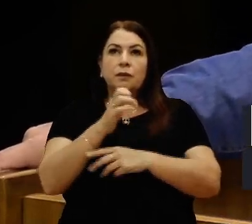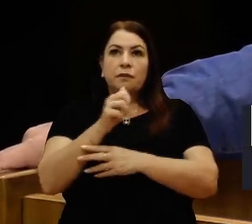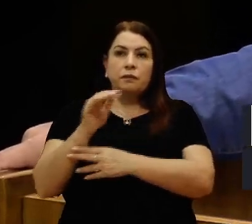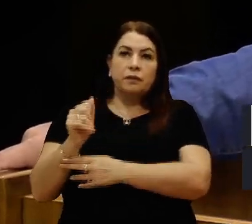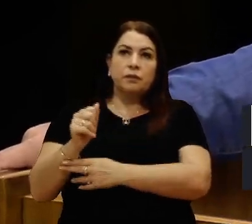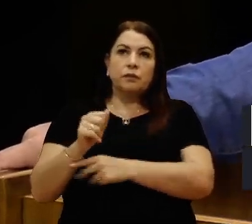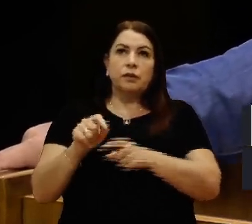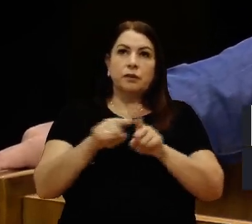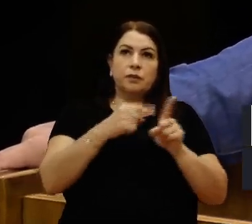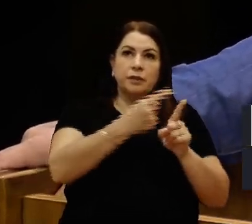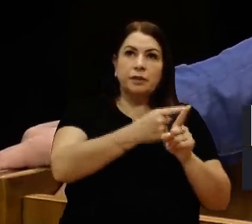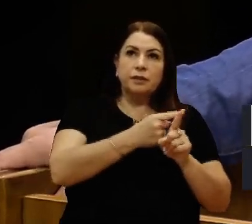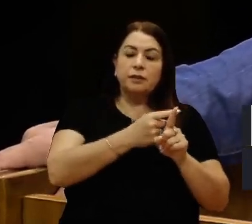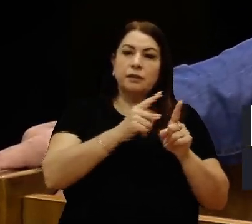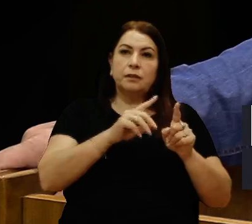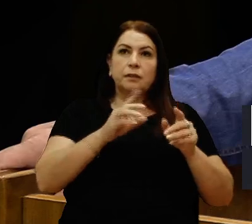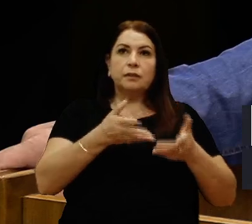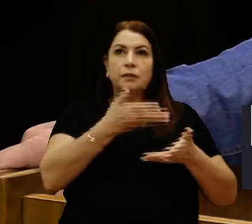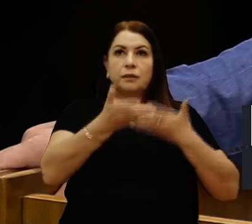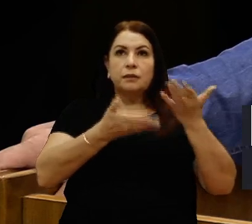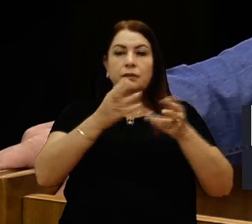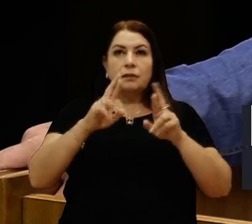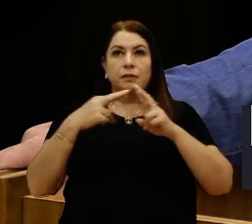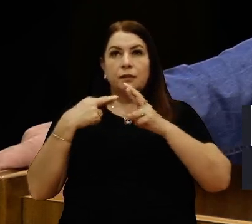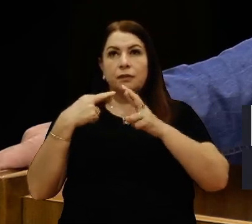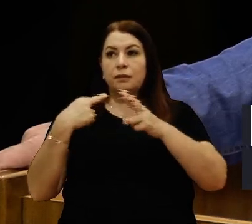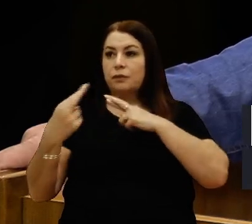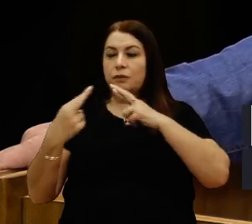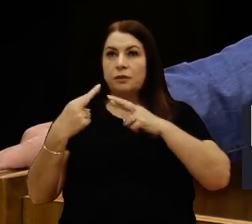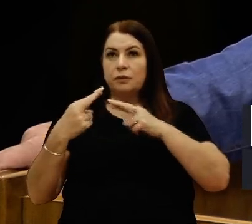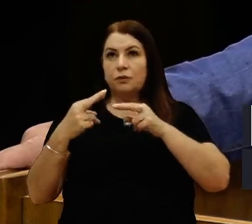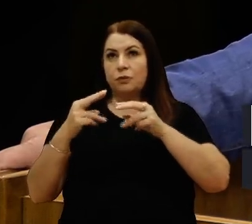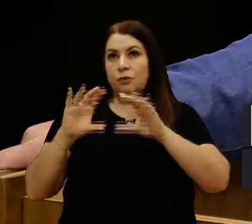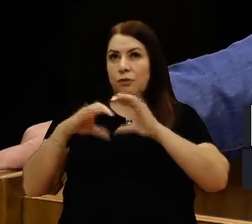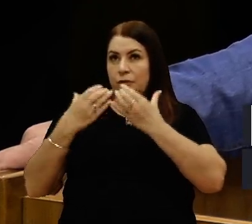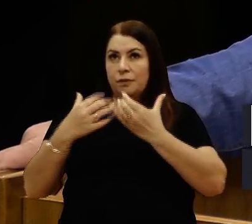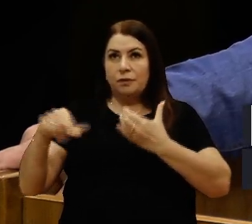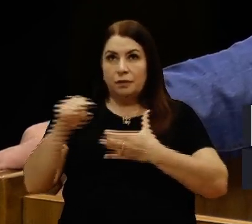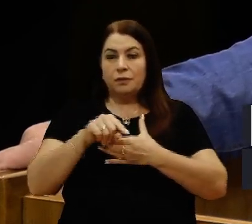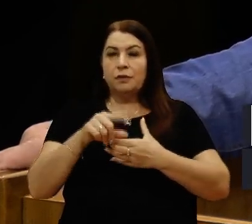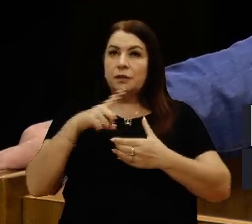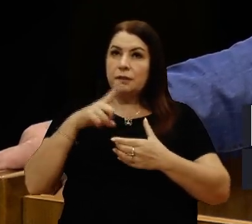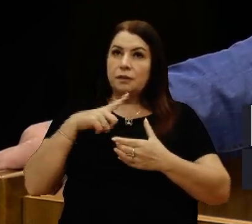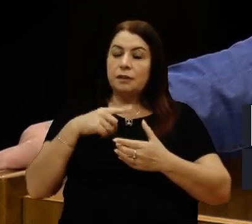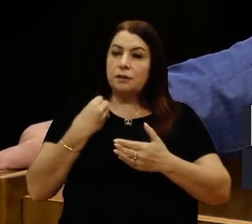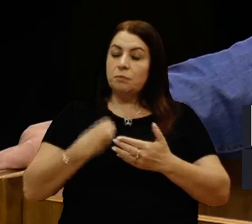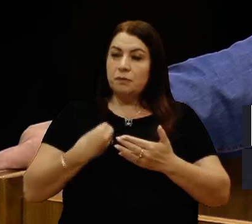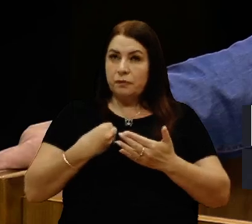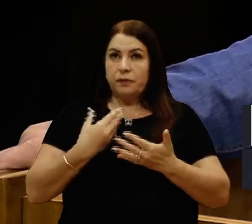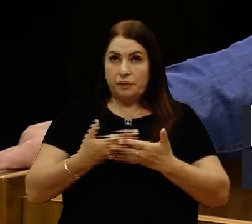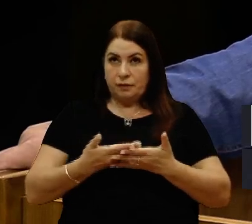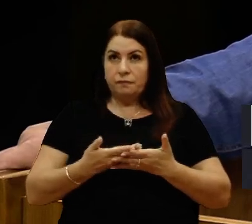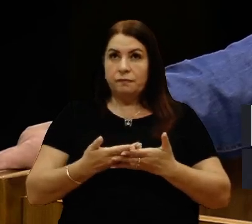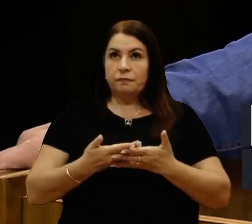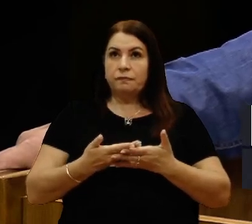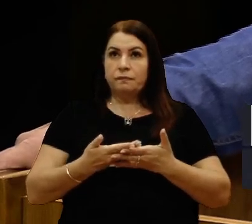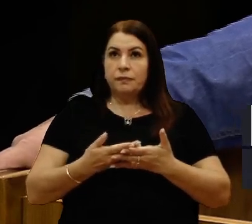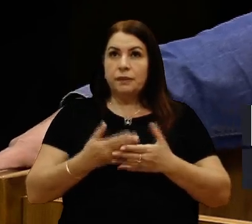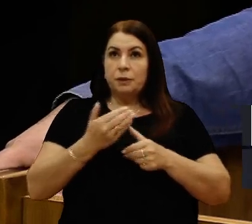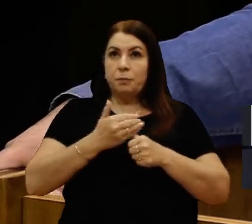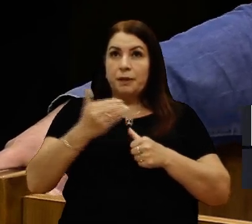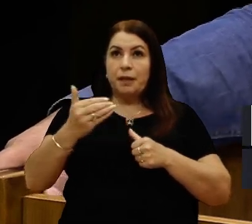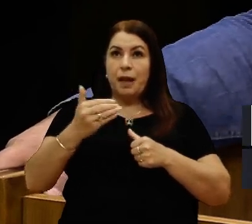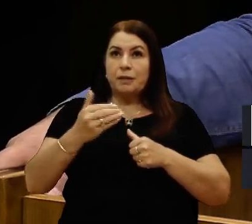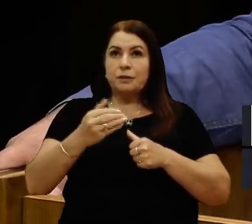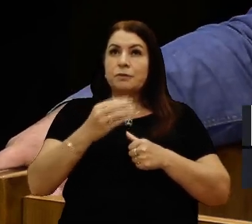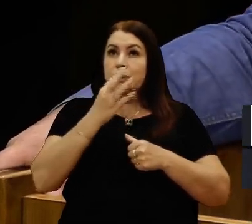as pessoas, estar se relacionando com a comunidade, de ter tido uma vida de mandatos tão